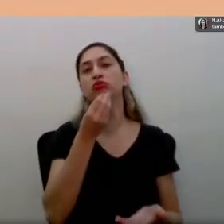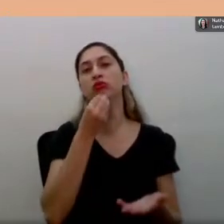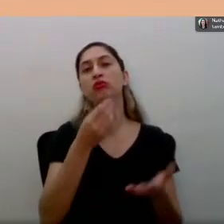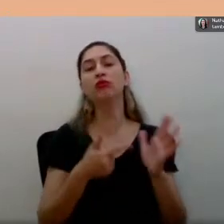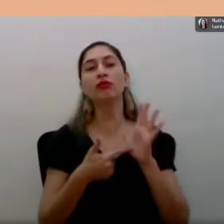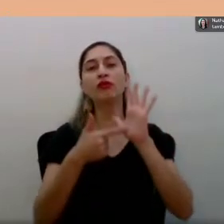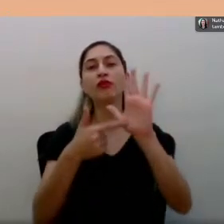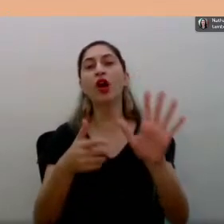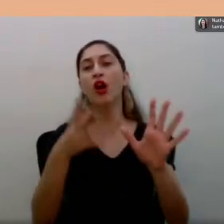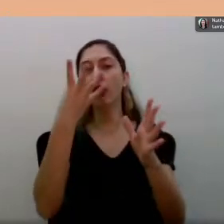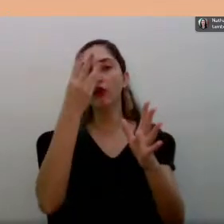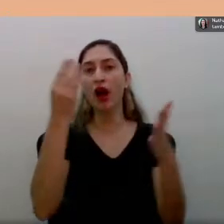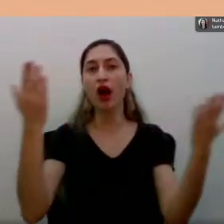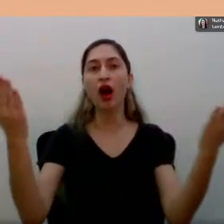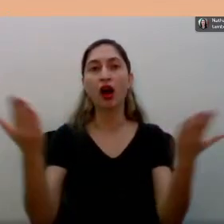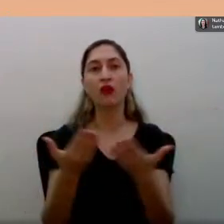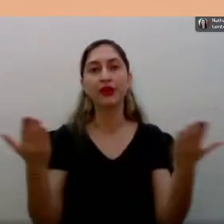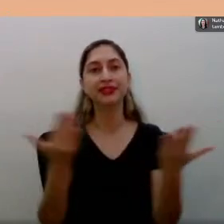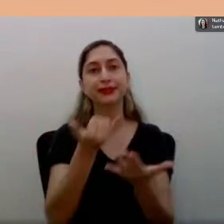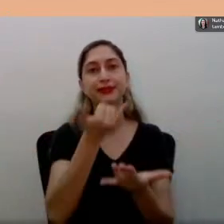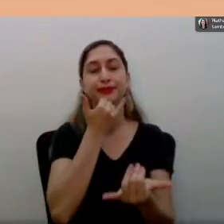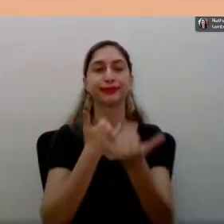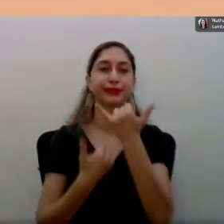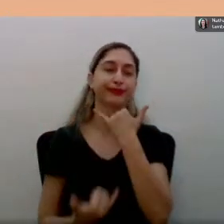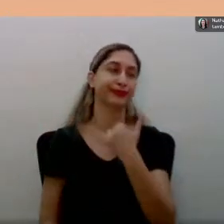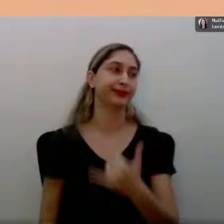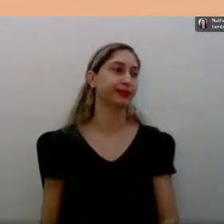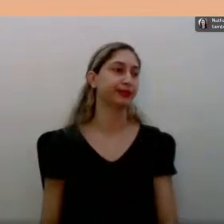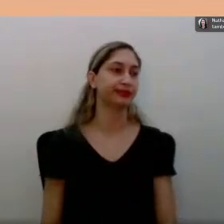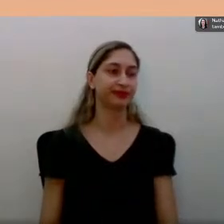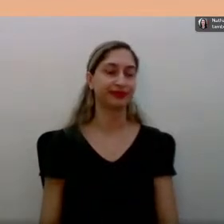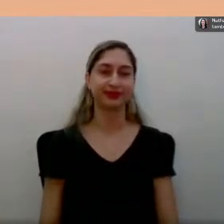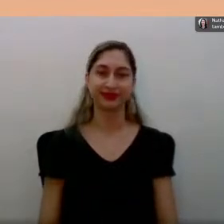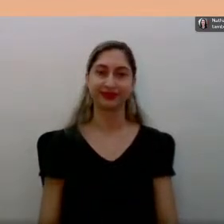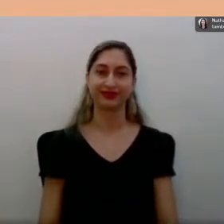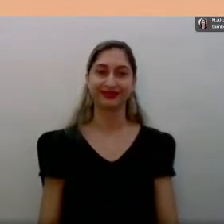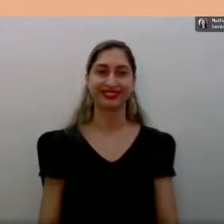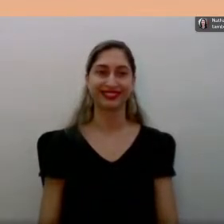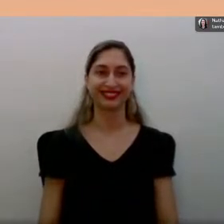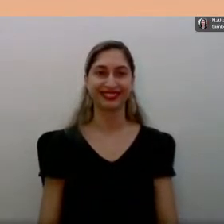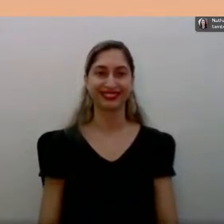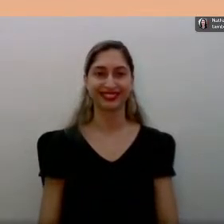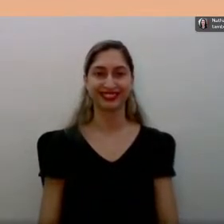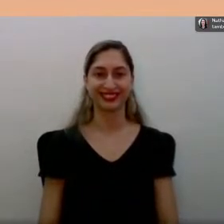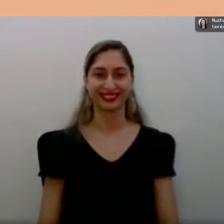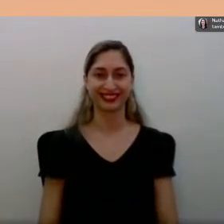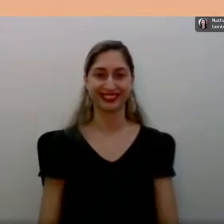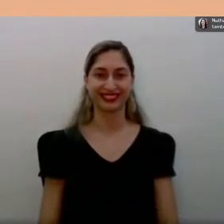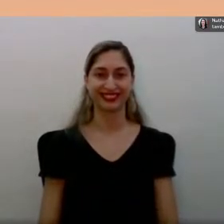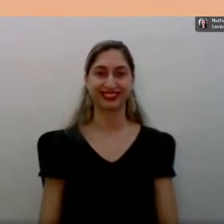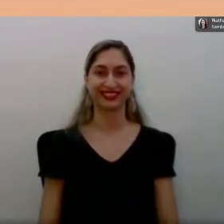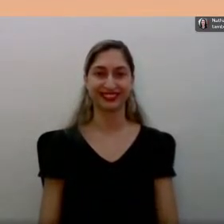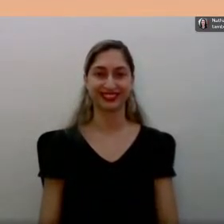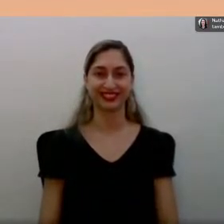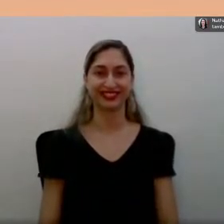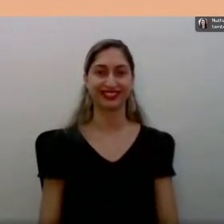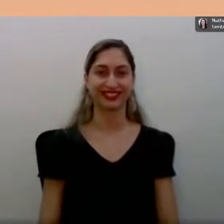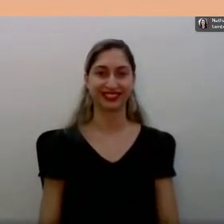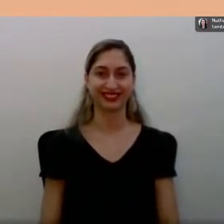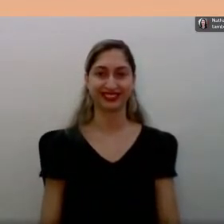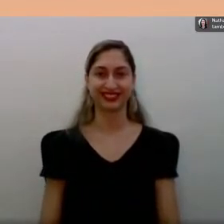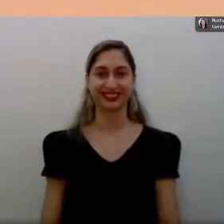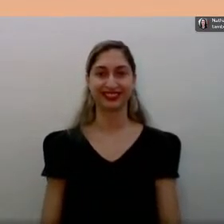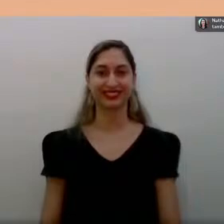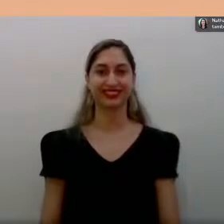perdão pelo vacilo aí é e é muito bacana ver se 50 cm Perfeito ao do